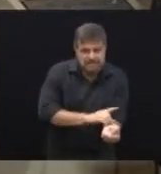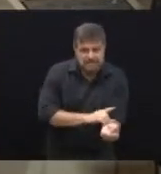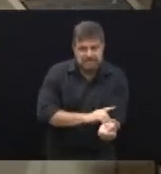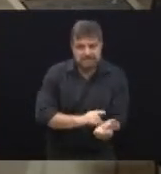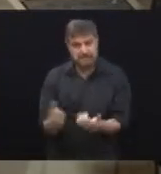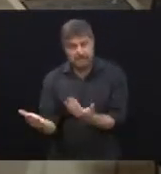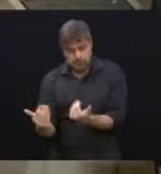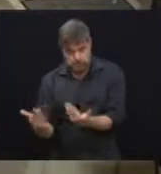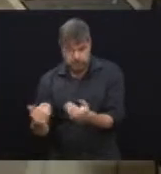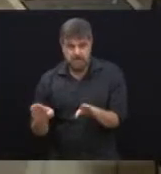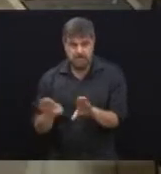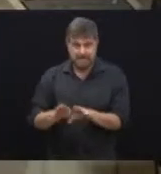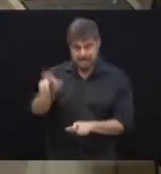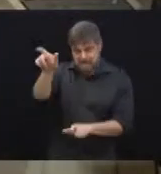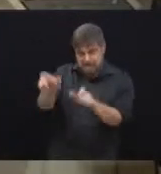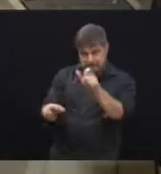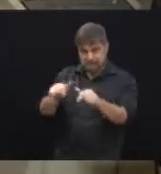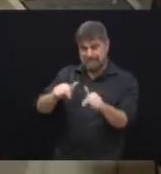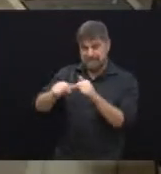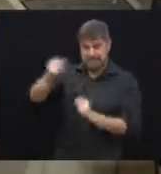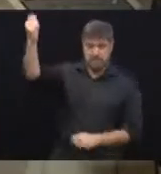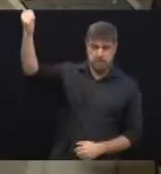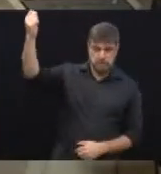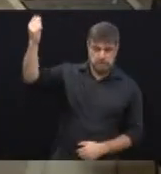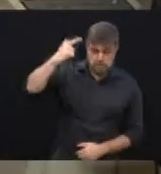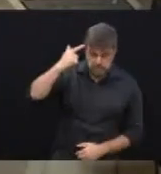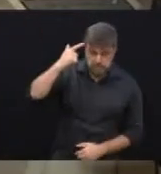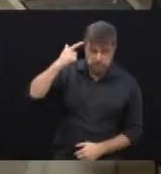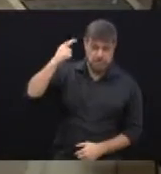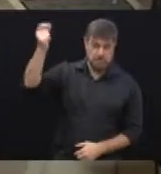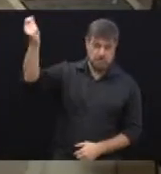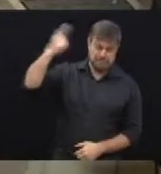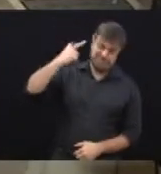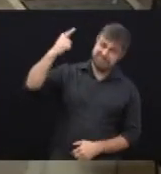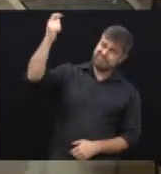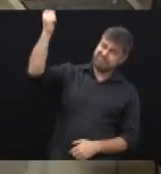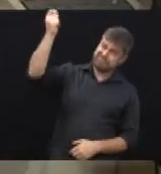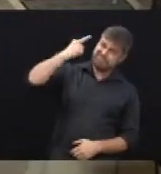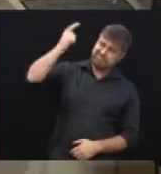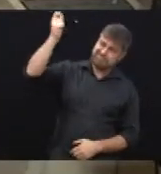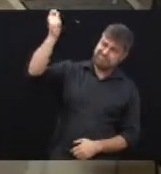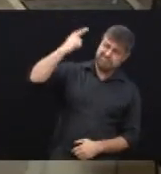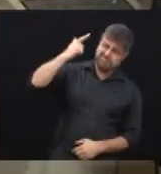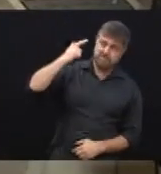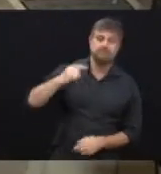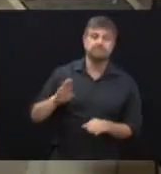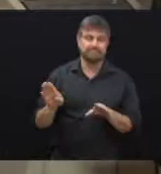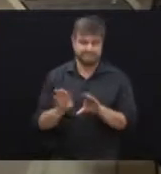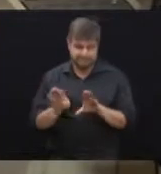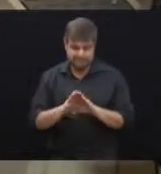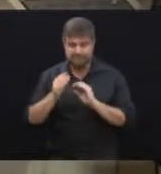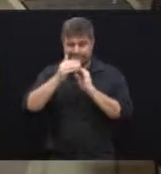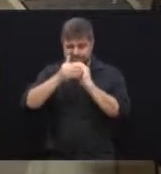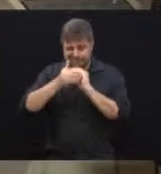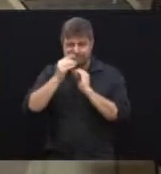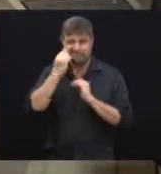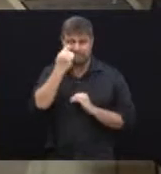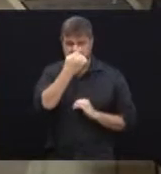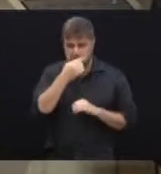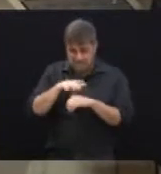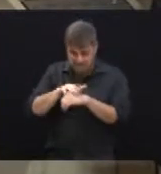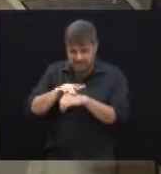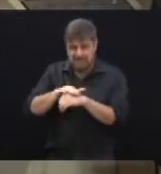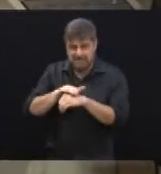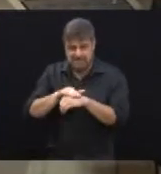diabetes muito precoce, pacientes que trabalham no sol o dia inteiro, têm uma catarata precoce. Então,